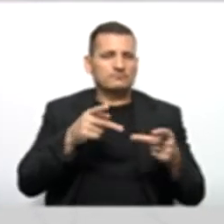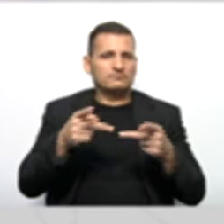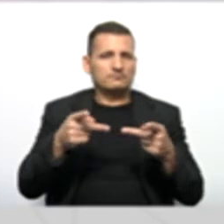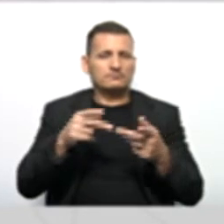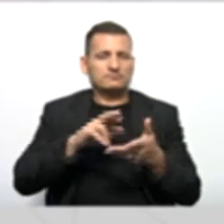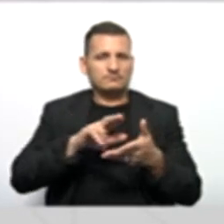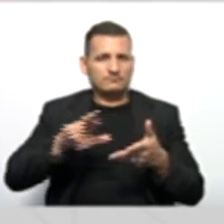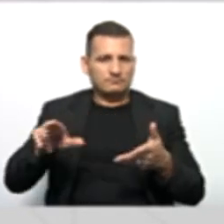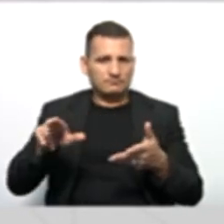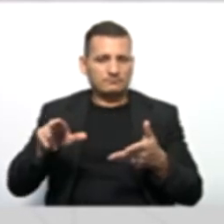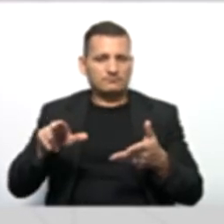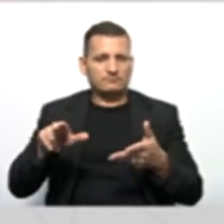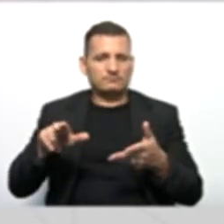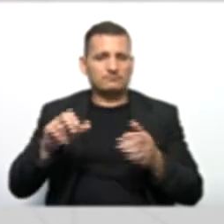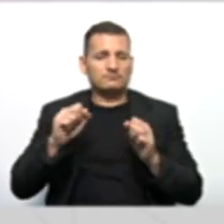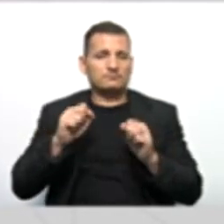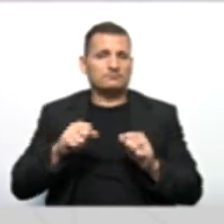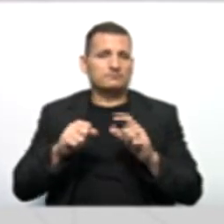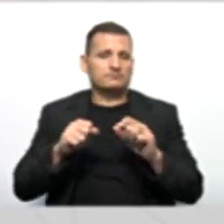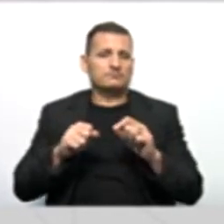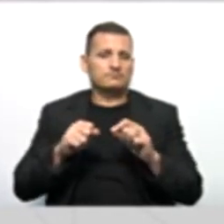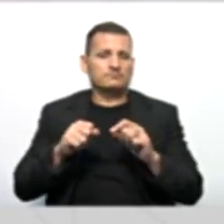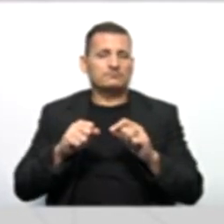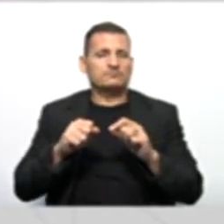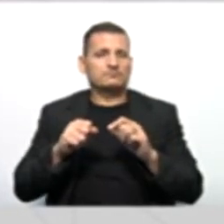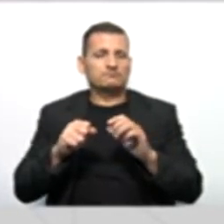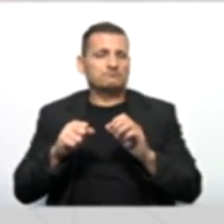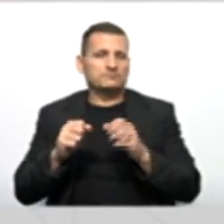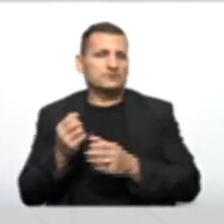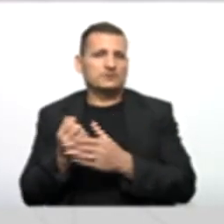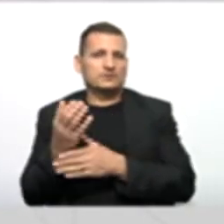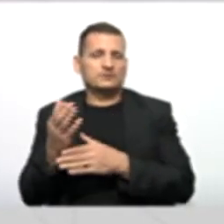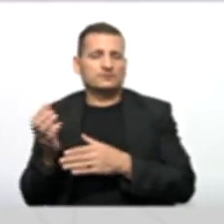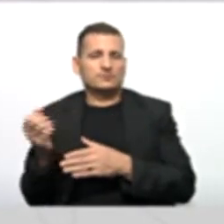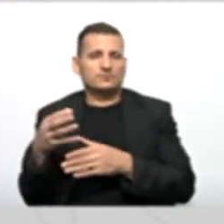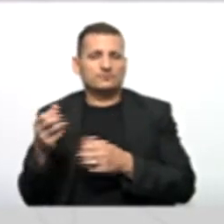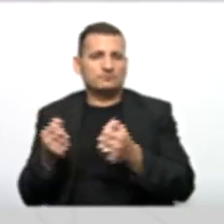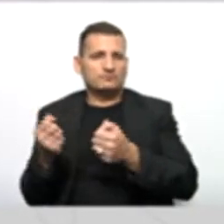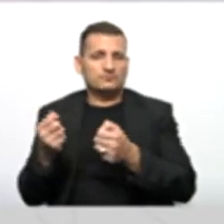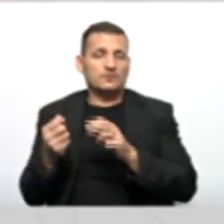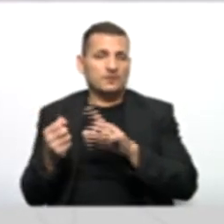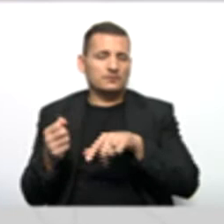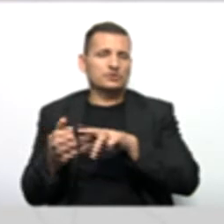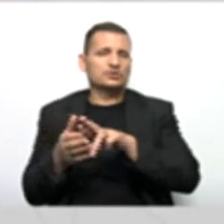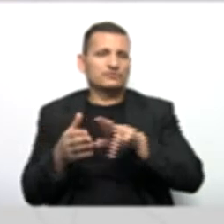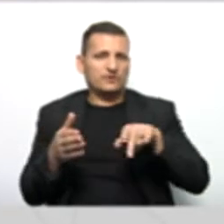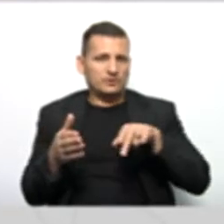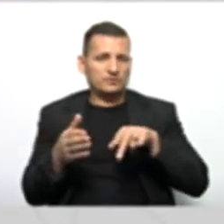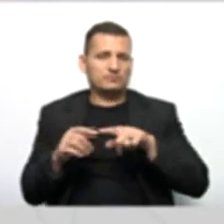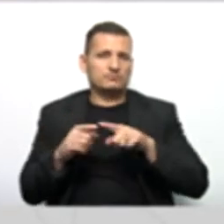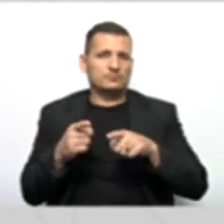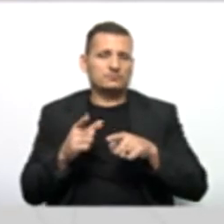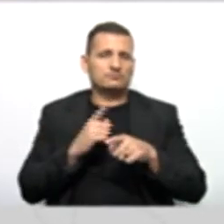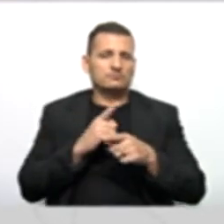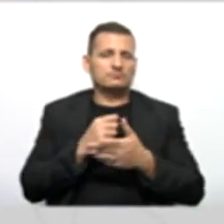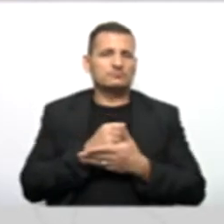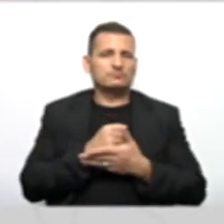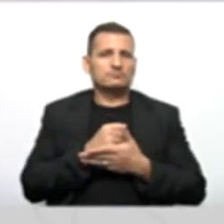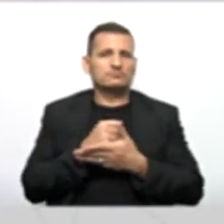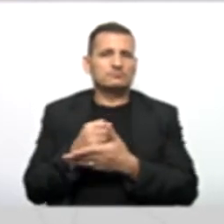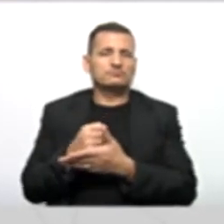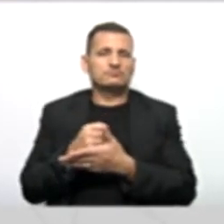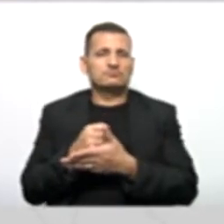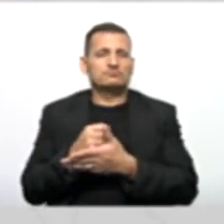distintos pode ser relacionada ao desenvolvimento de um novo automóvel. Eles podem ser distintos, mas contribuem com uma